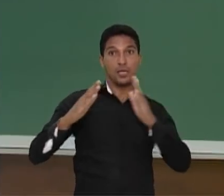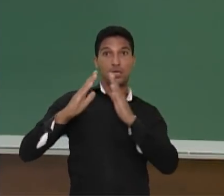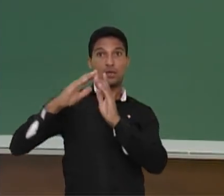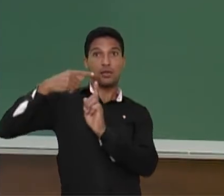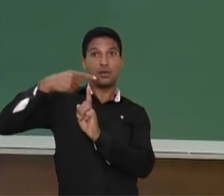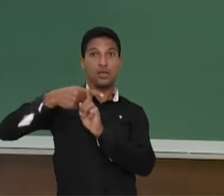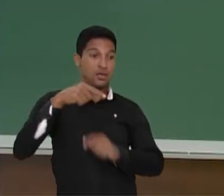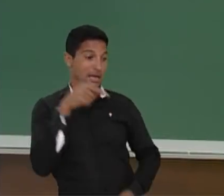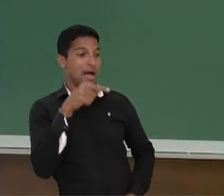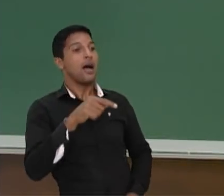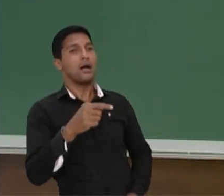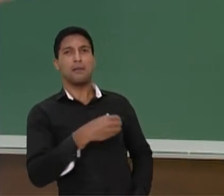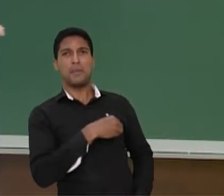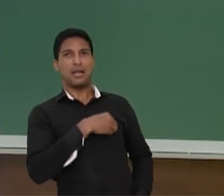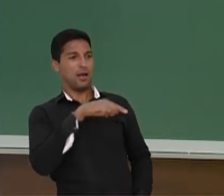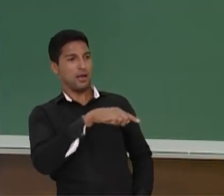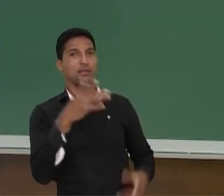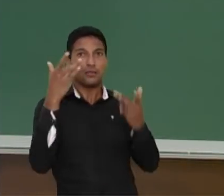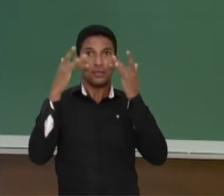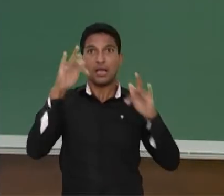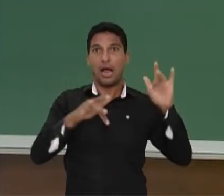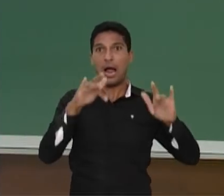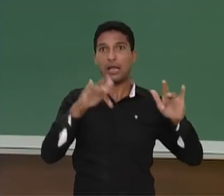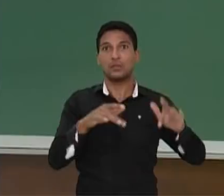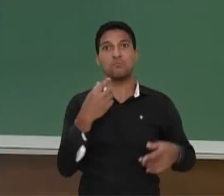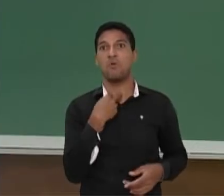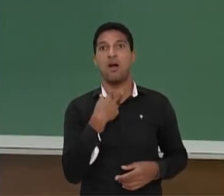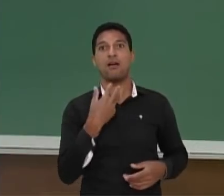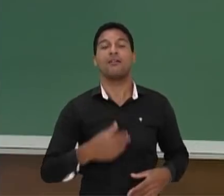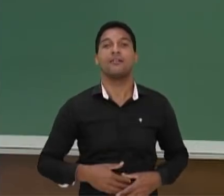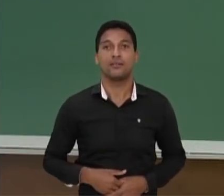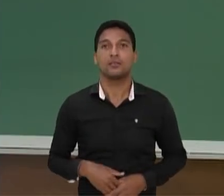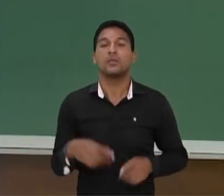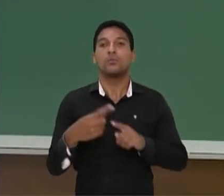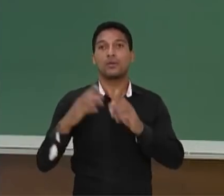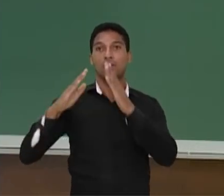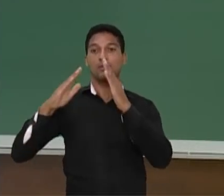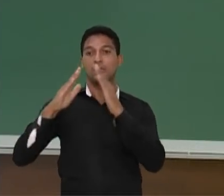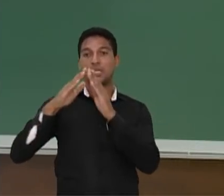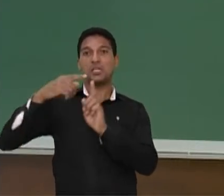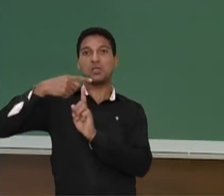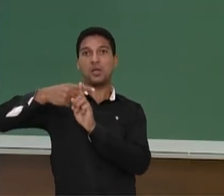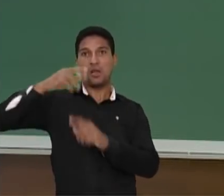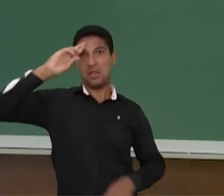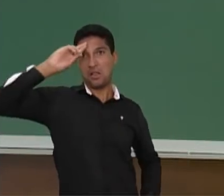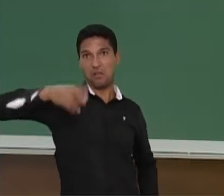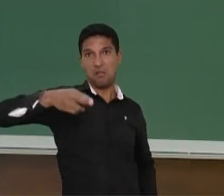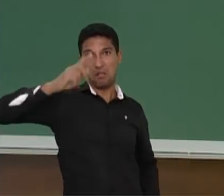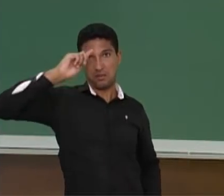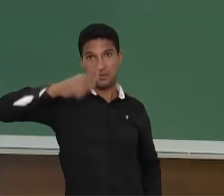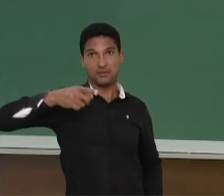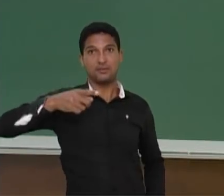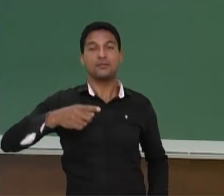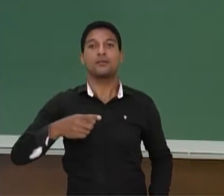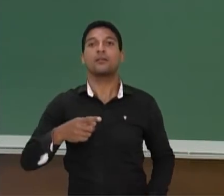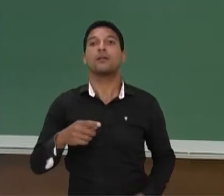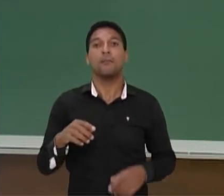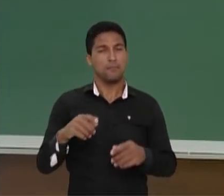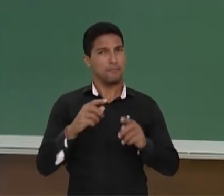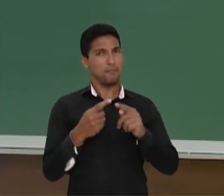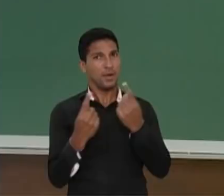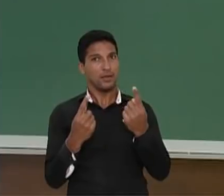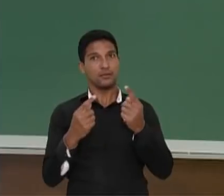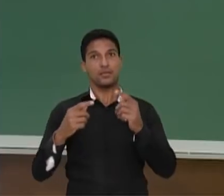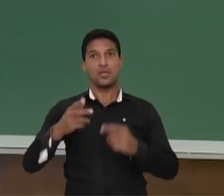estava pensando nas coisas terrenas e a igreja, né, que comandava. Então, depois, a igreja